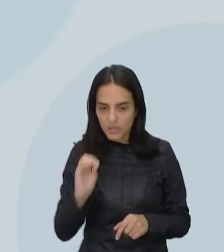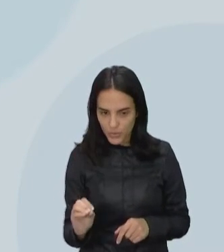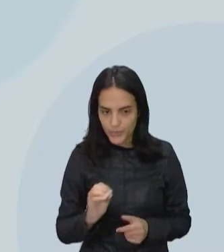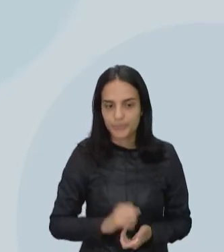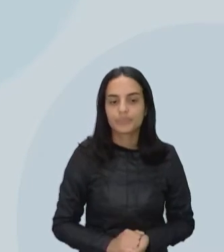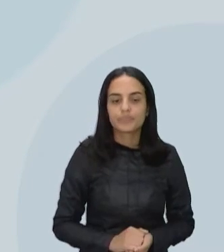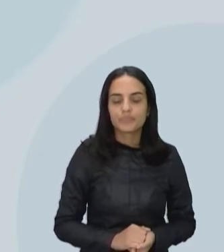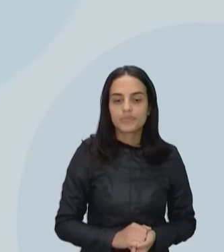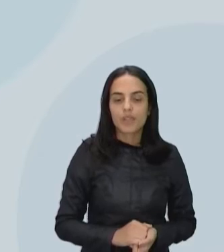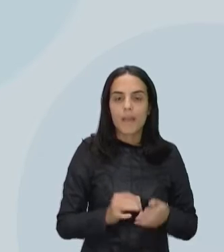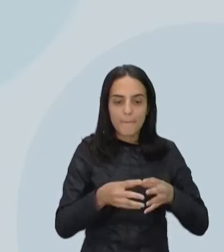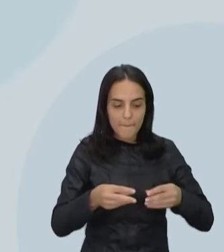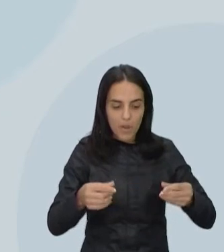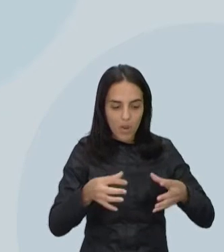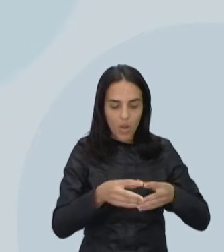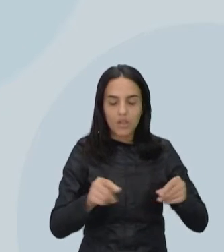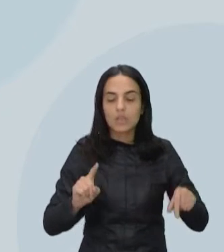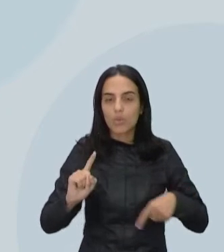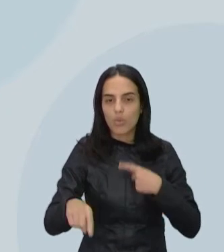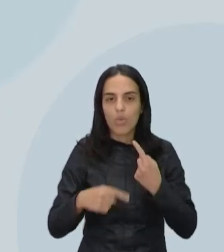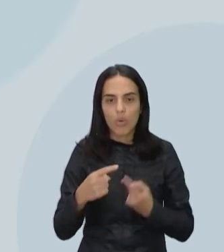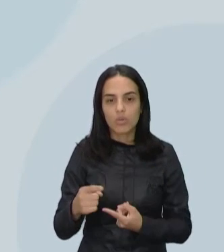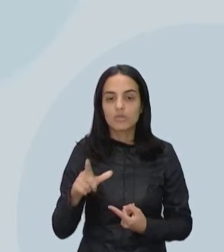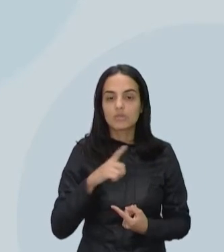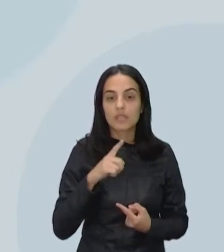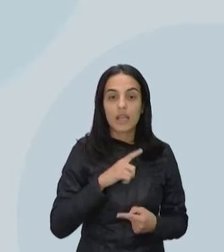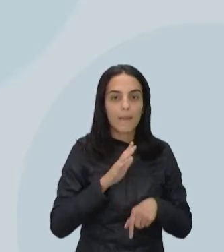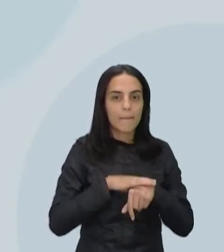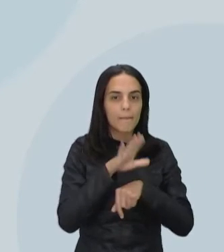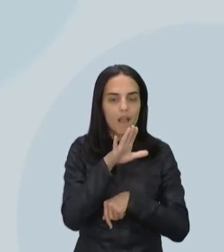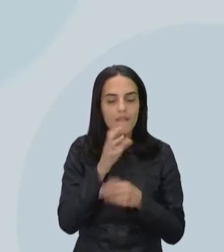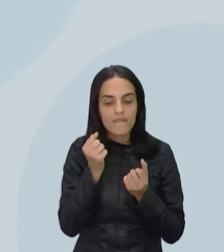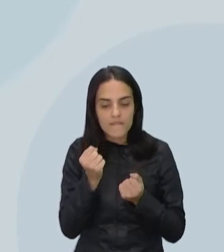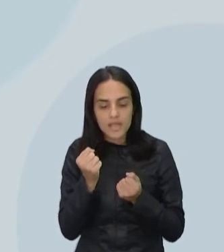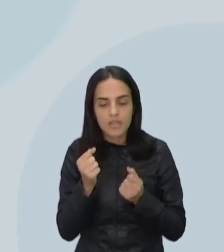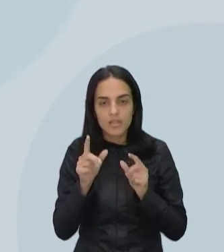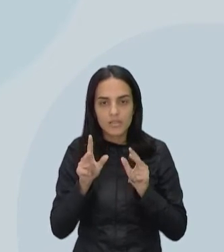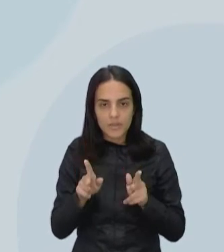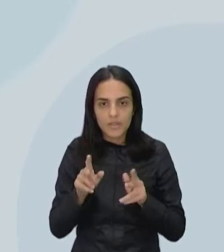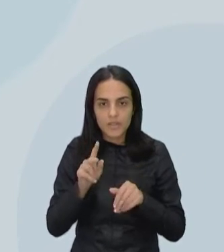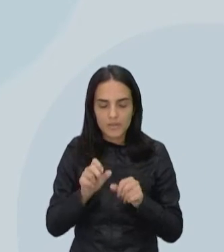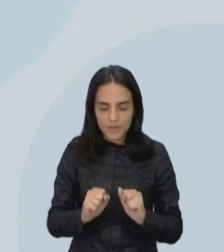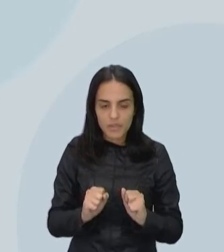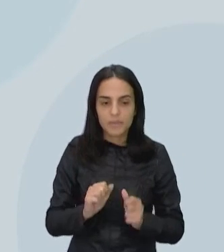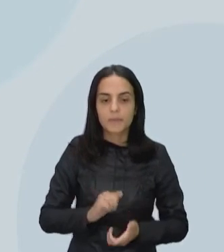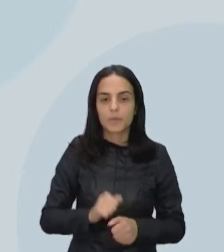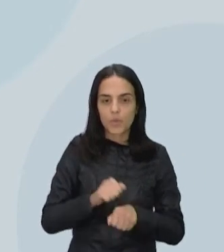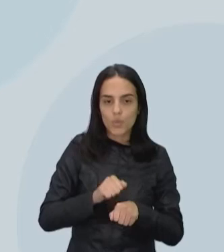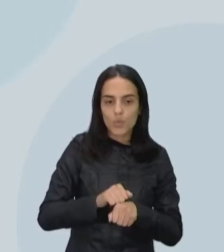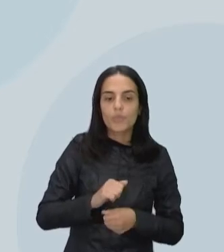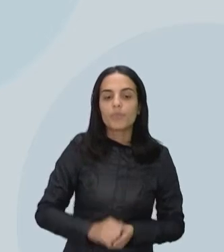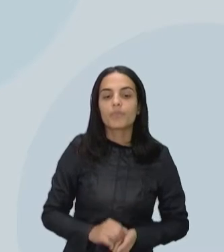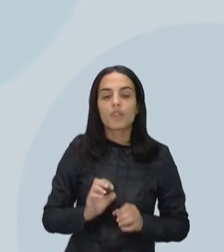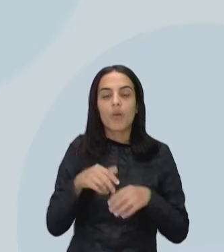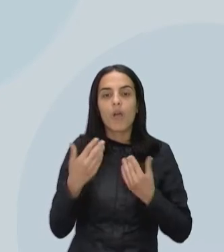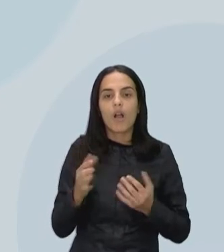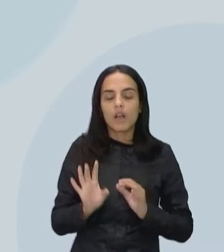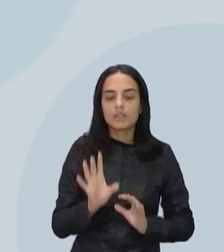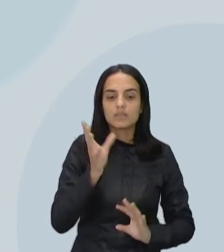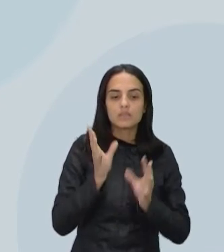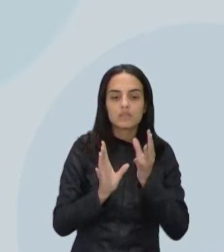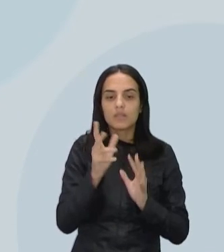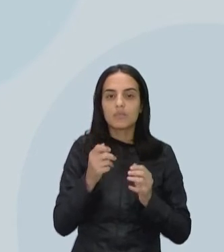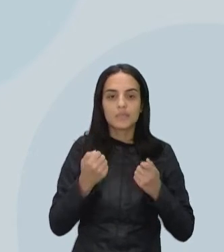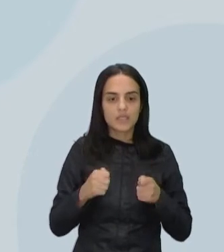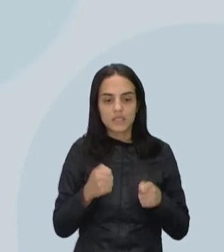seja, está em pó, e o outro vai estar num estado mais sólido. Então, quais são os processos químicos, né? Quais são as reações que são necessárias